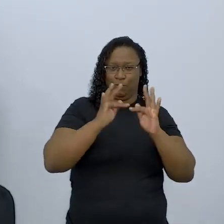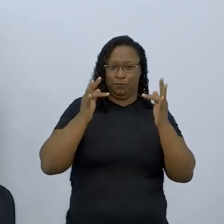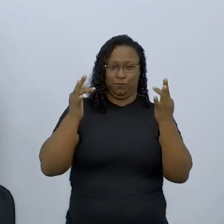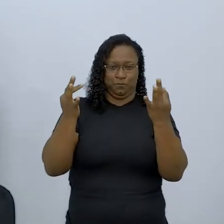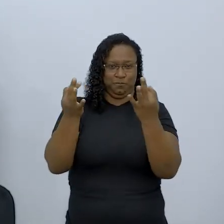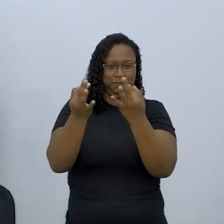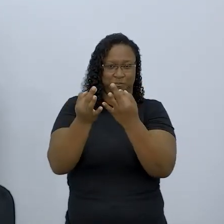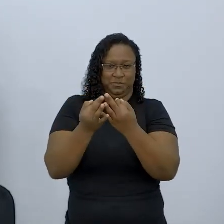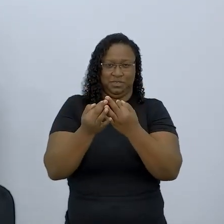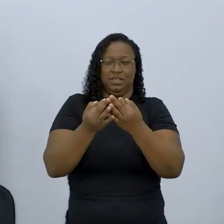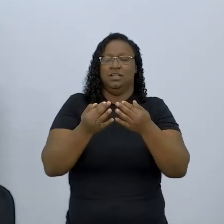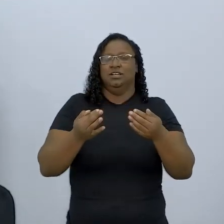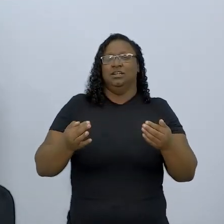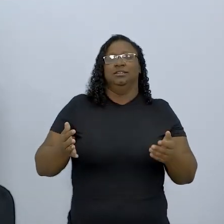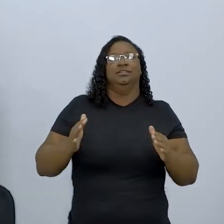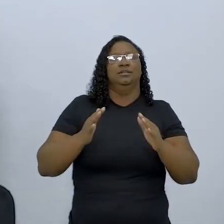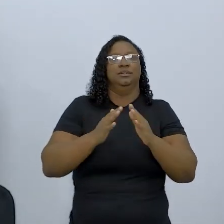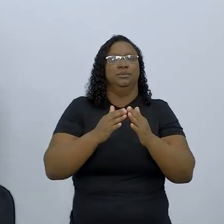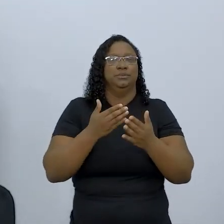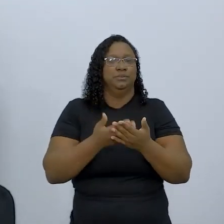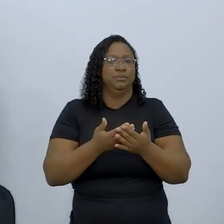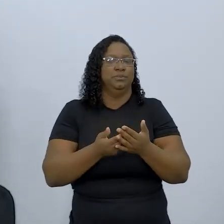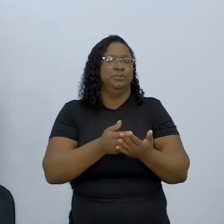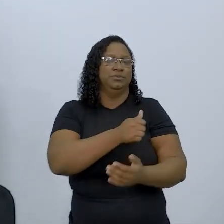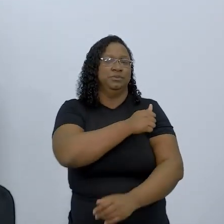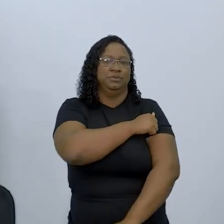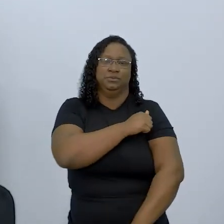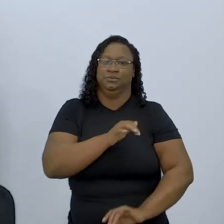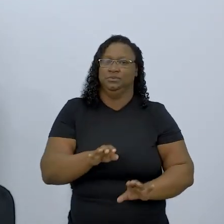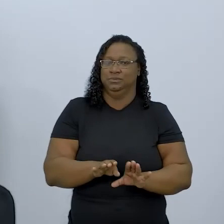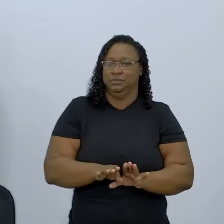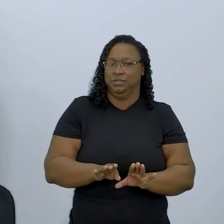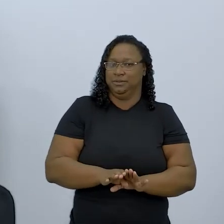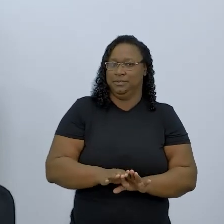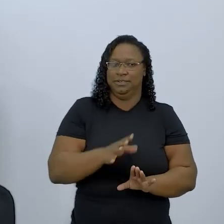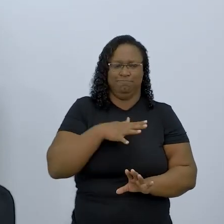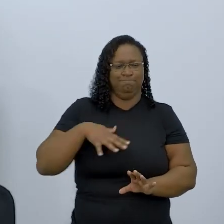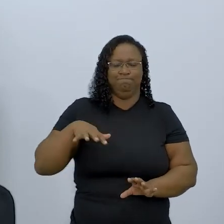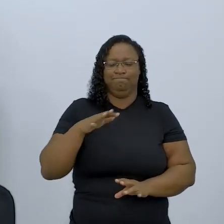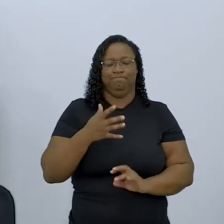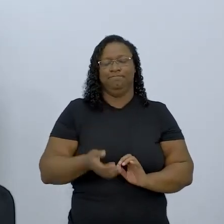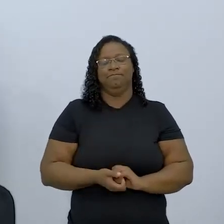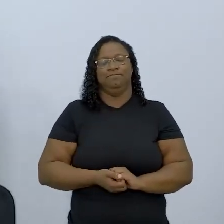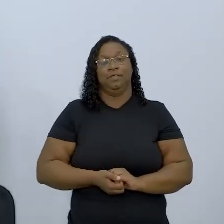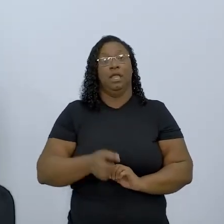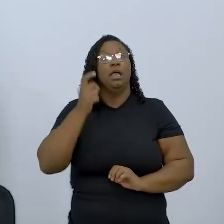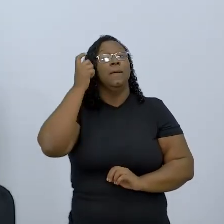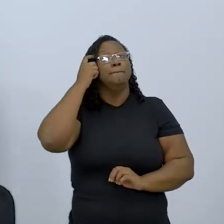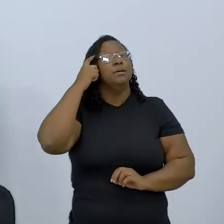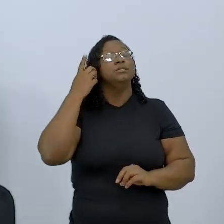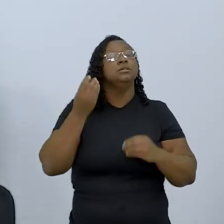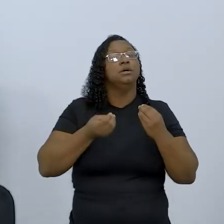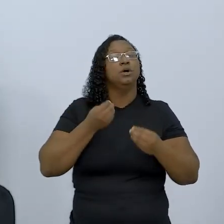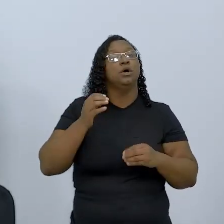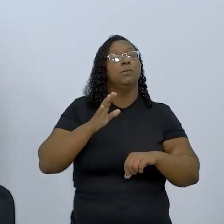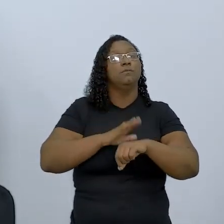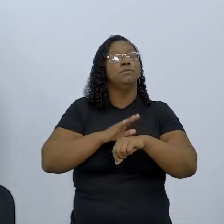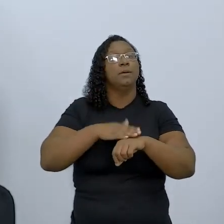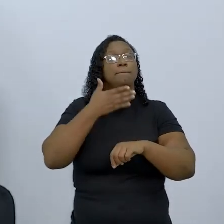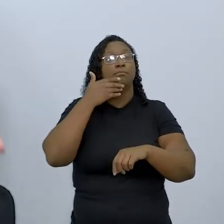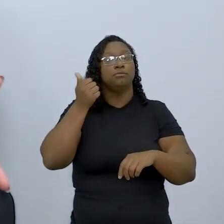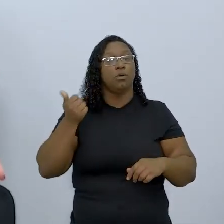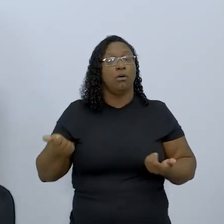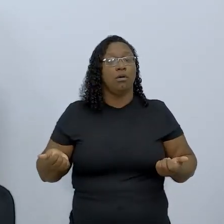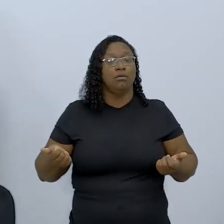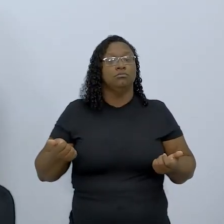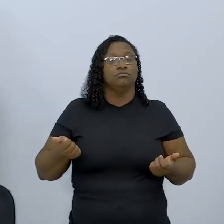nossos estudantes e tudo mais. Então a gente tem que prestar atenção nas coisas que a gente pode fazer. Então, em vez da gente ficar, ver o Mauro lá mais tempo assistindo TV, levar as